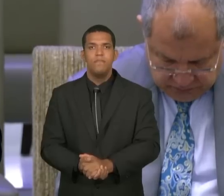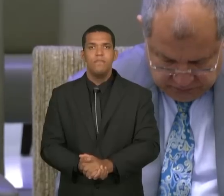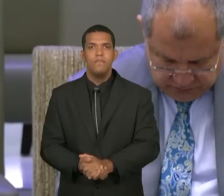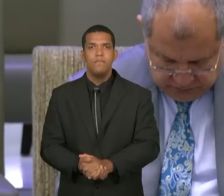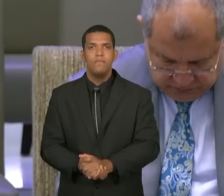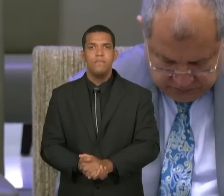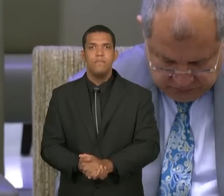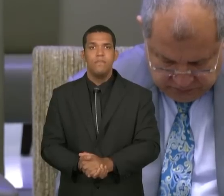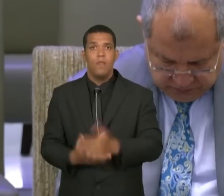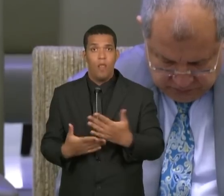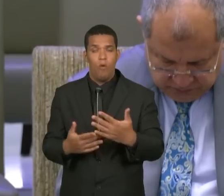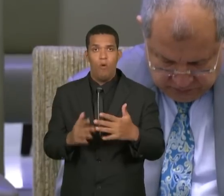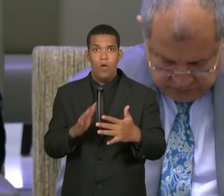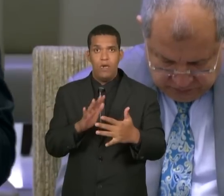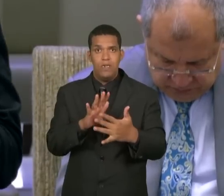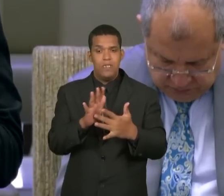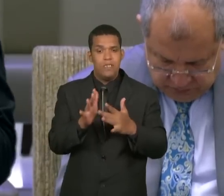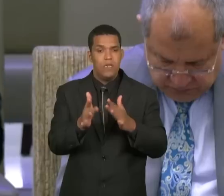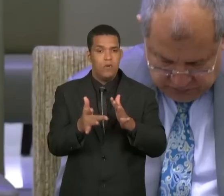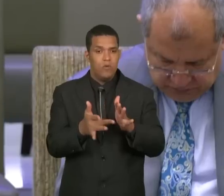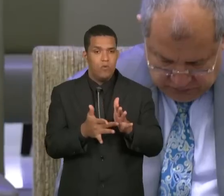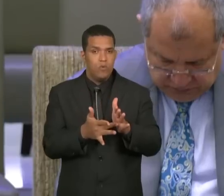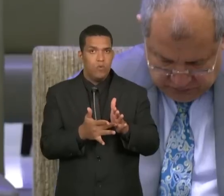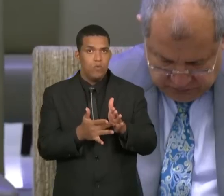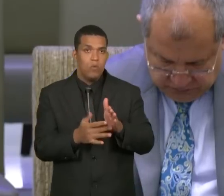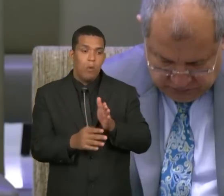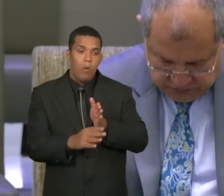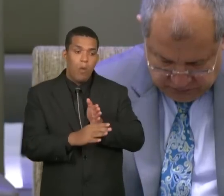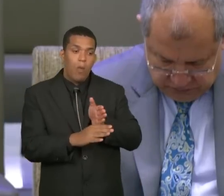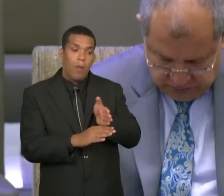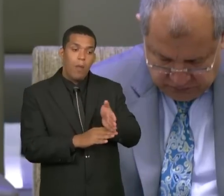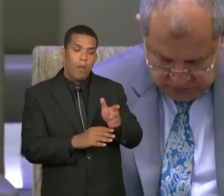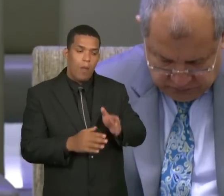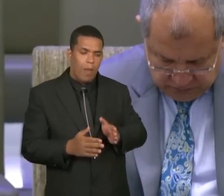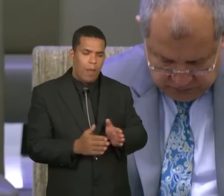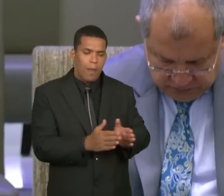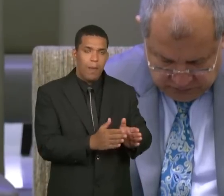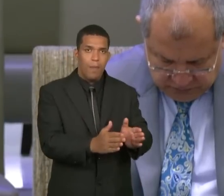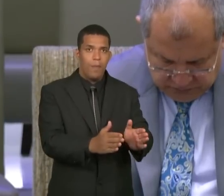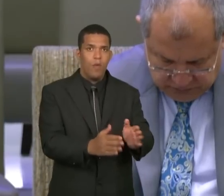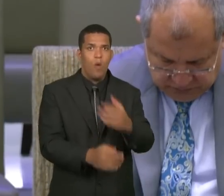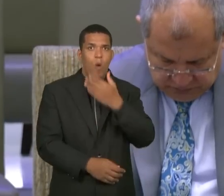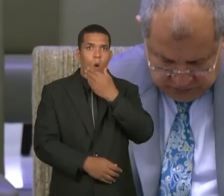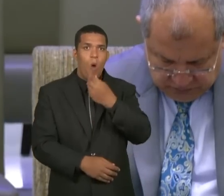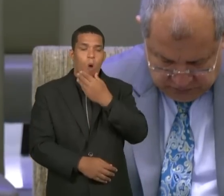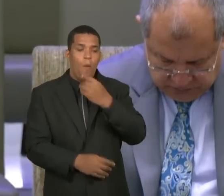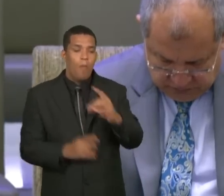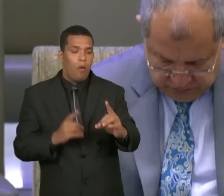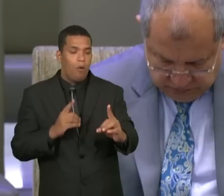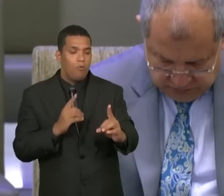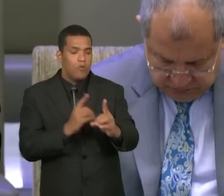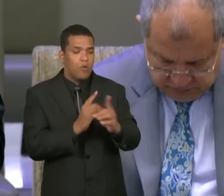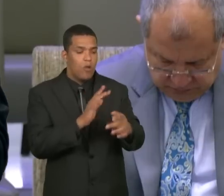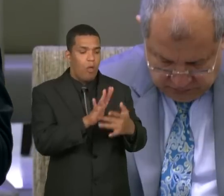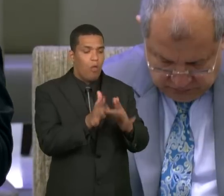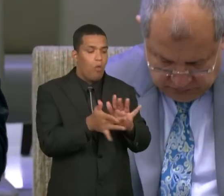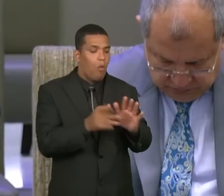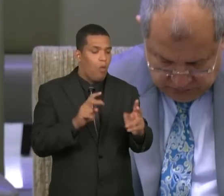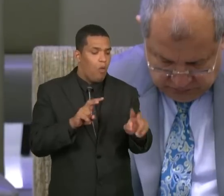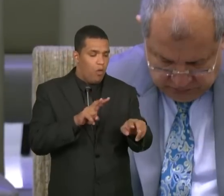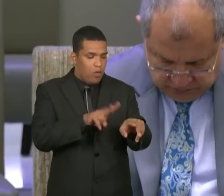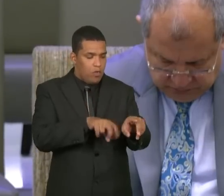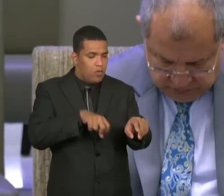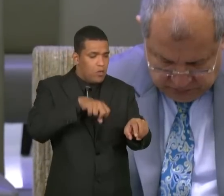pondo-se Jesus a caminho um homem correu ao seu encontro e ajoelhando-se diante dele